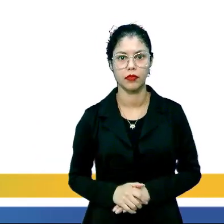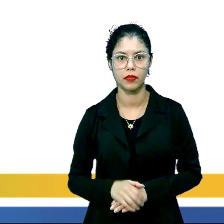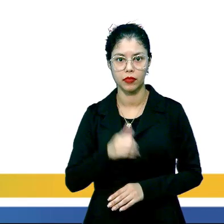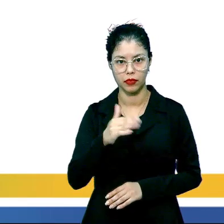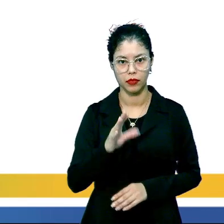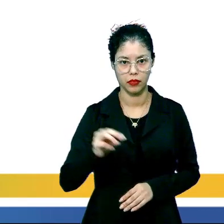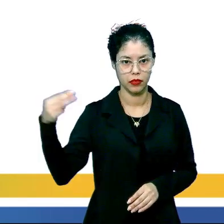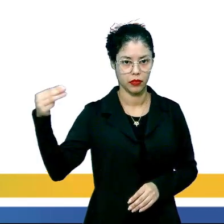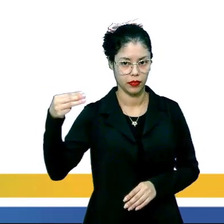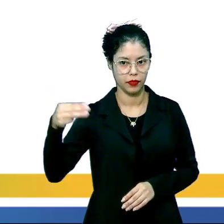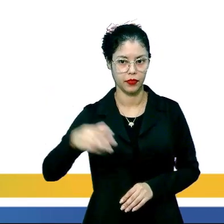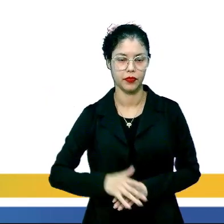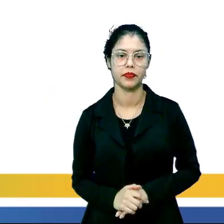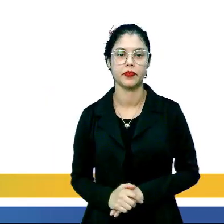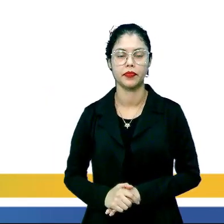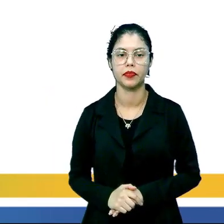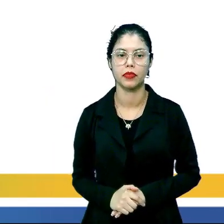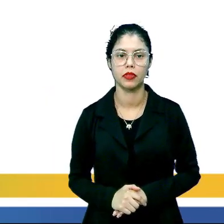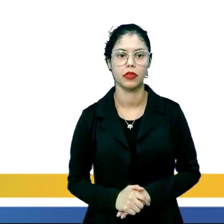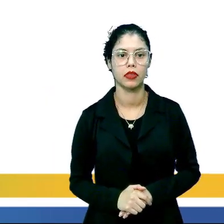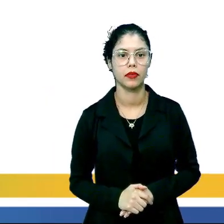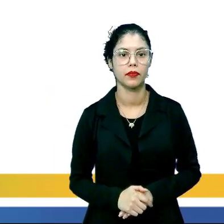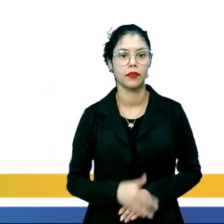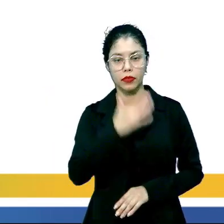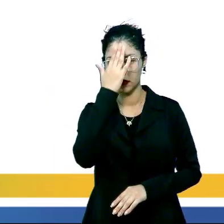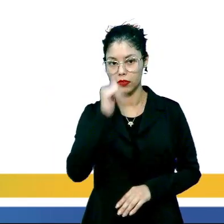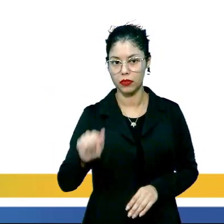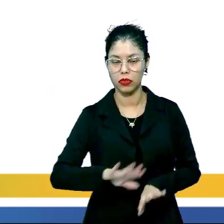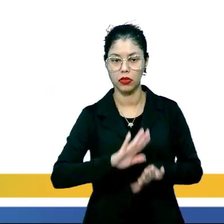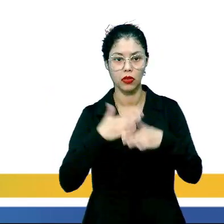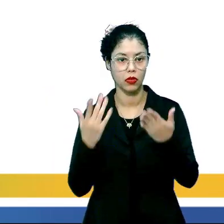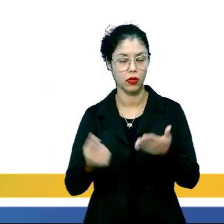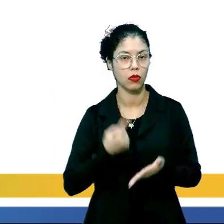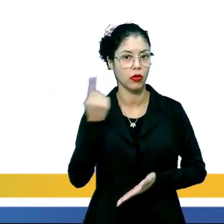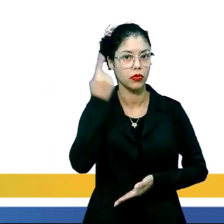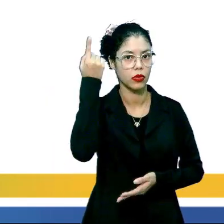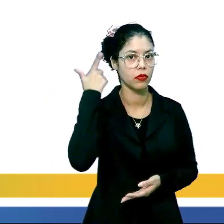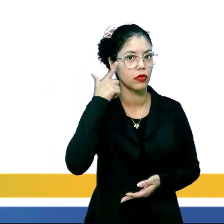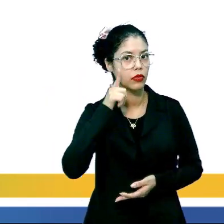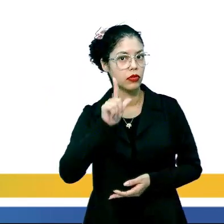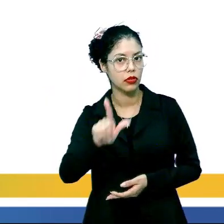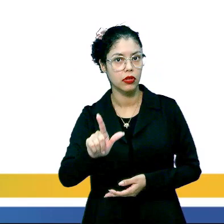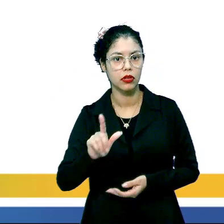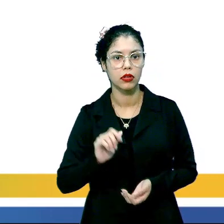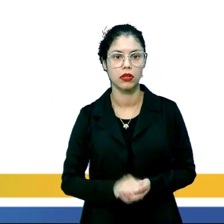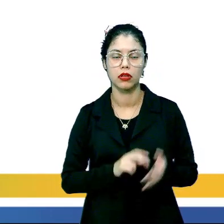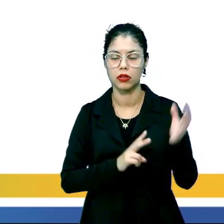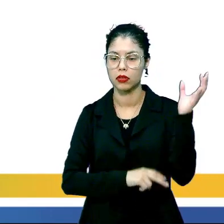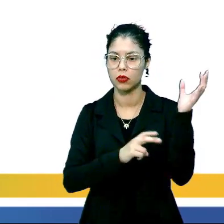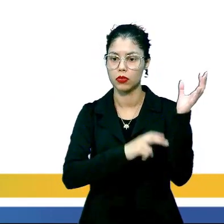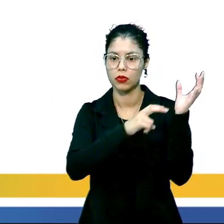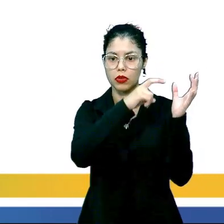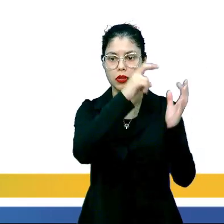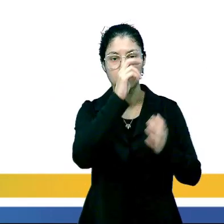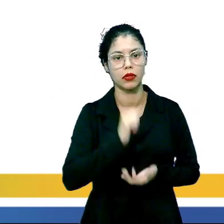551,10 elevado à terceira joule. E ele quer saber qual a altura que ele vai conseguir, então, subir